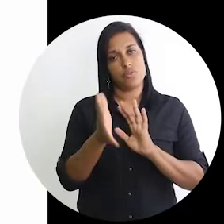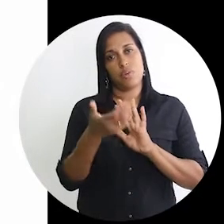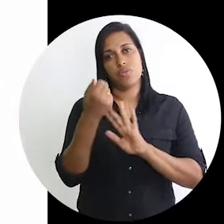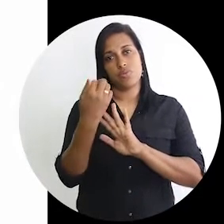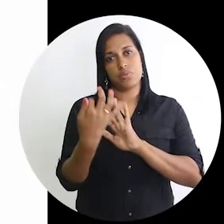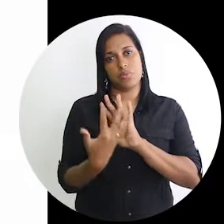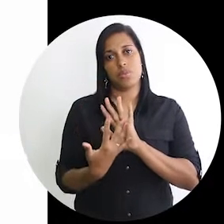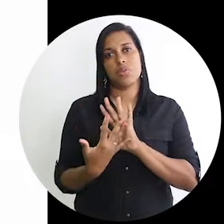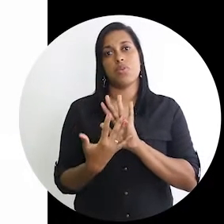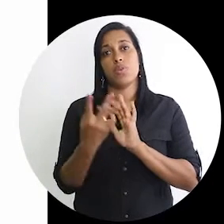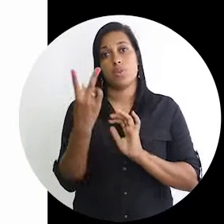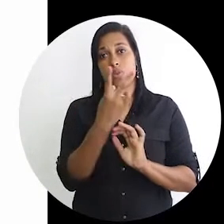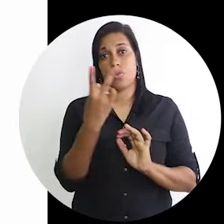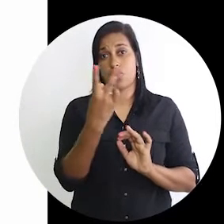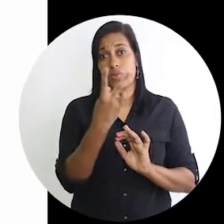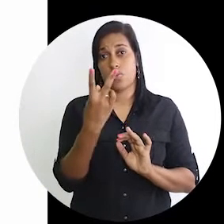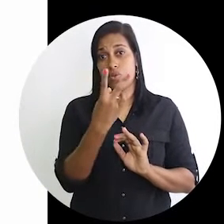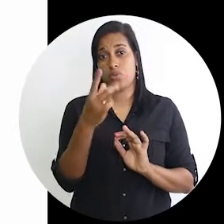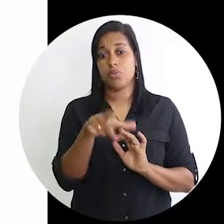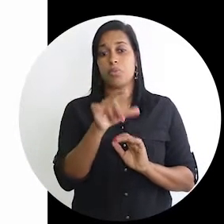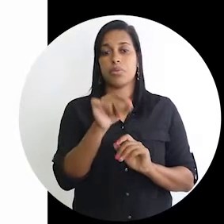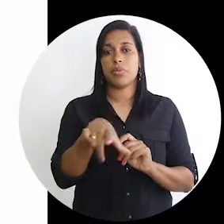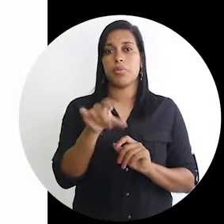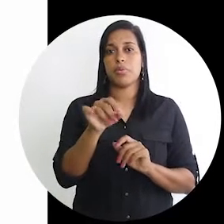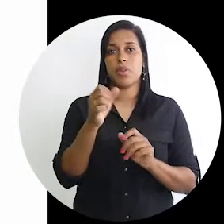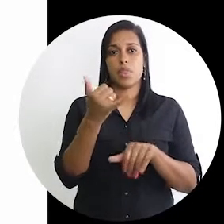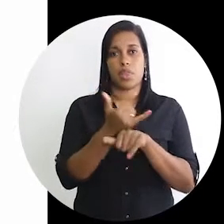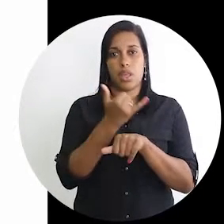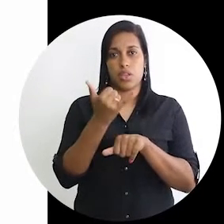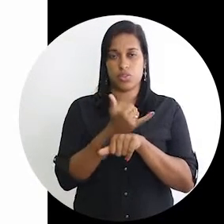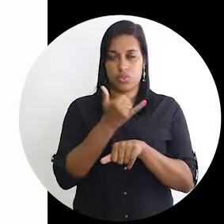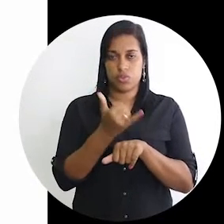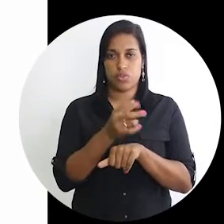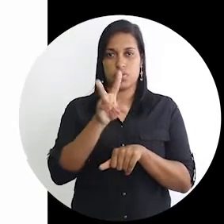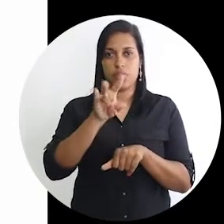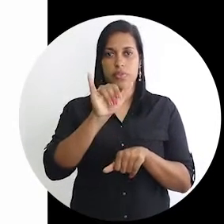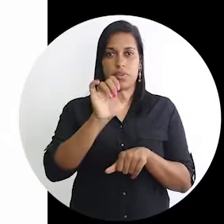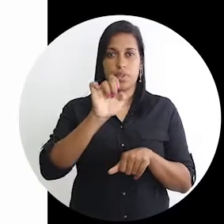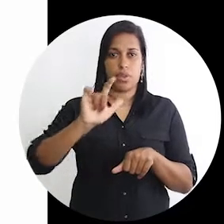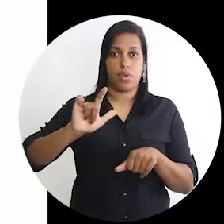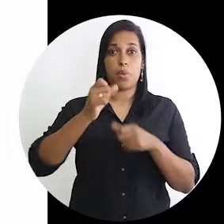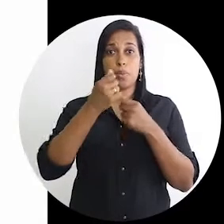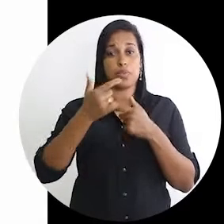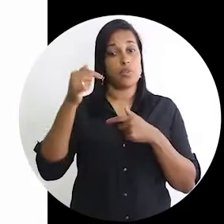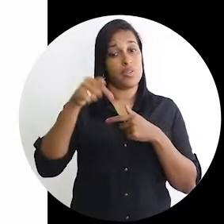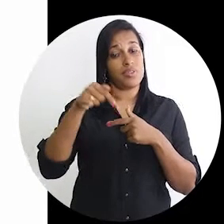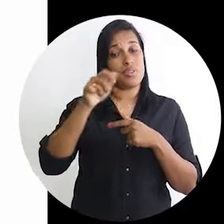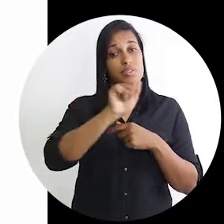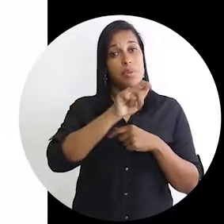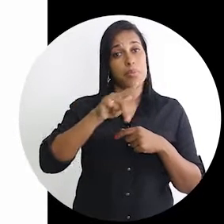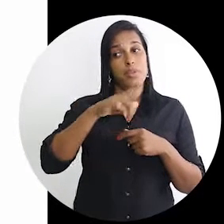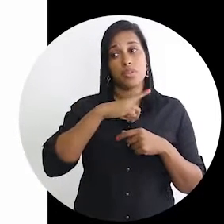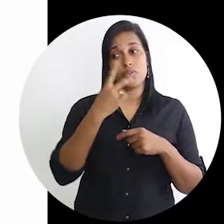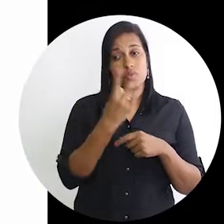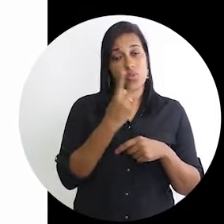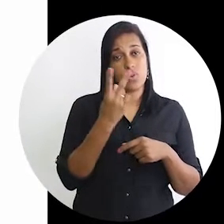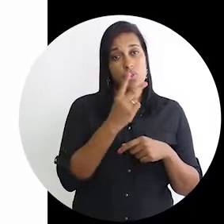definiu. E a gente definiu dois outros elementos que são text view. Então, por sorte aqui na nossa aplicação, esses